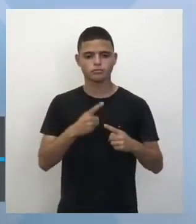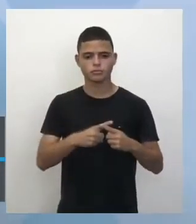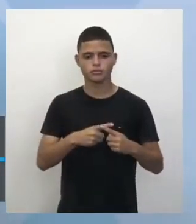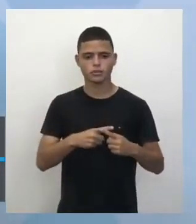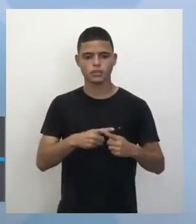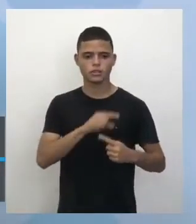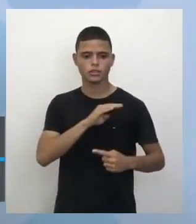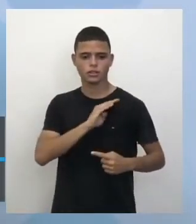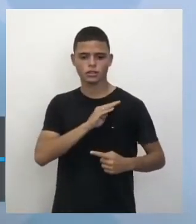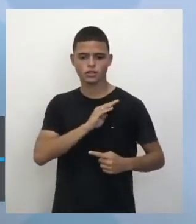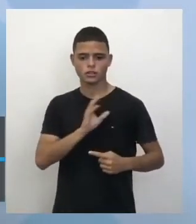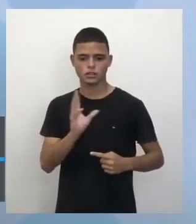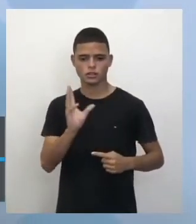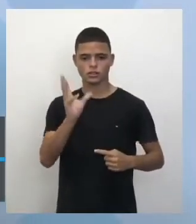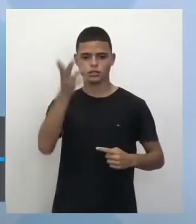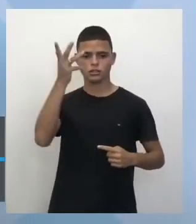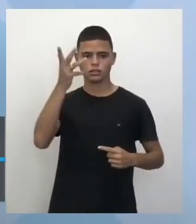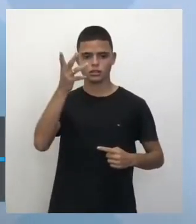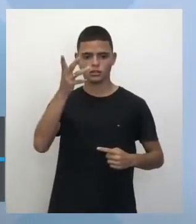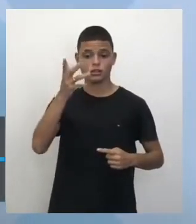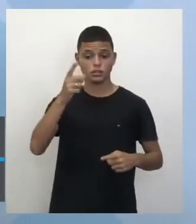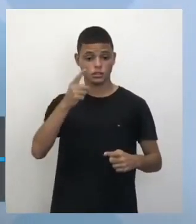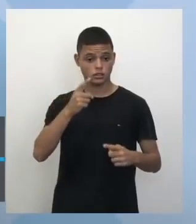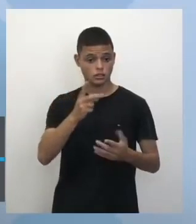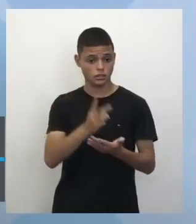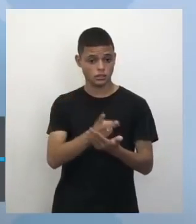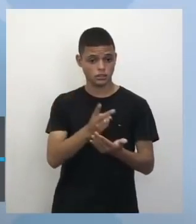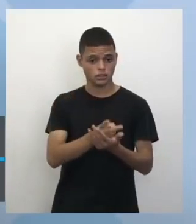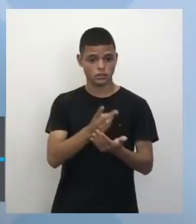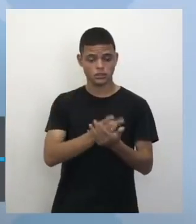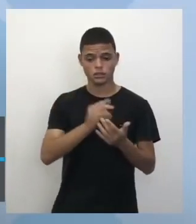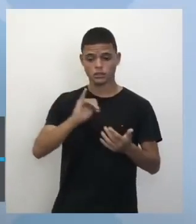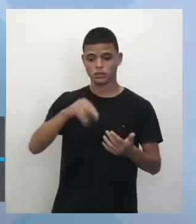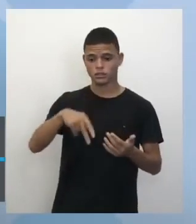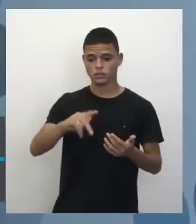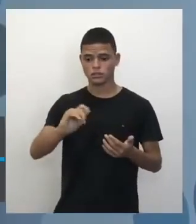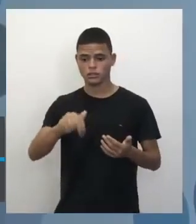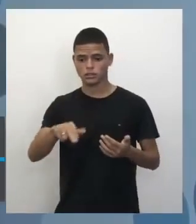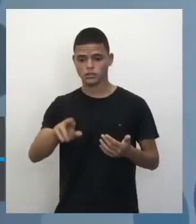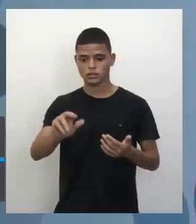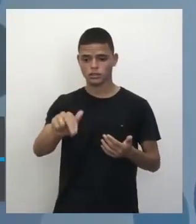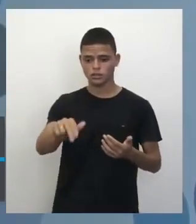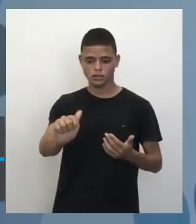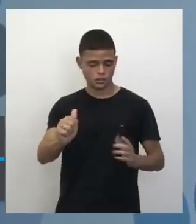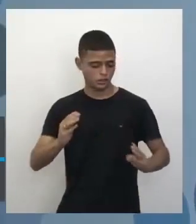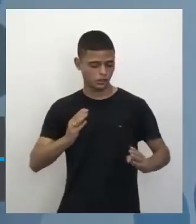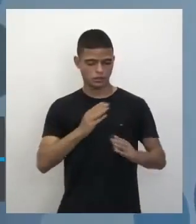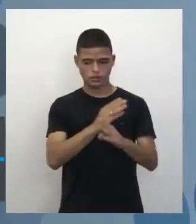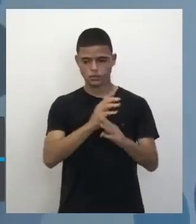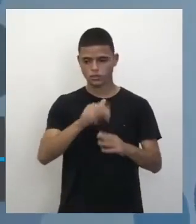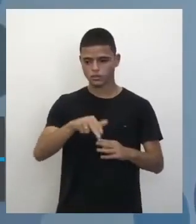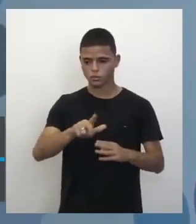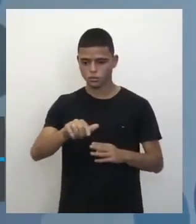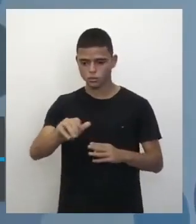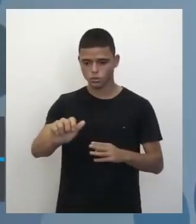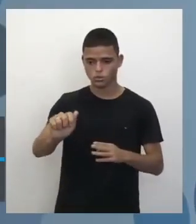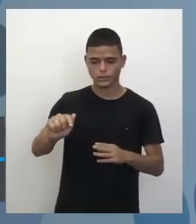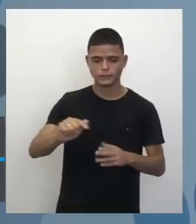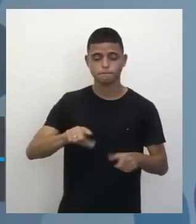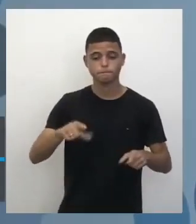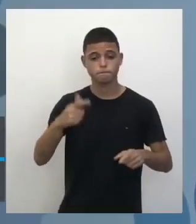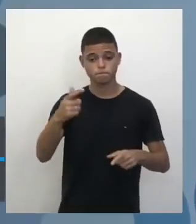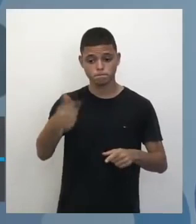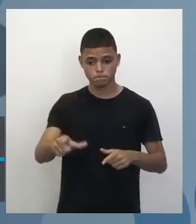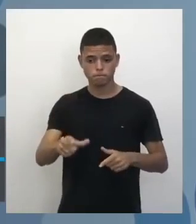coração. Sempre que eu cruzo, né, a Ipiranga com a Avenida São João. E nós começamos de maneira muito legal, porque é verdade. Outro que falou sobre isso,